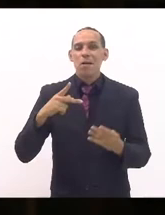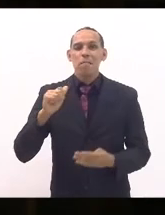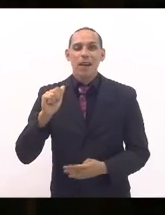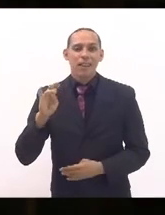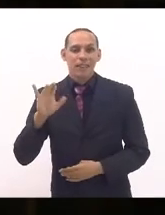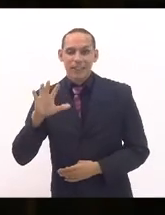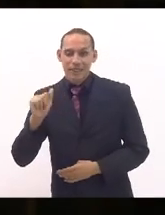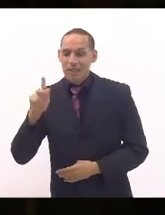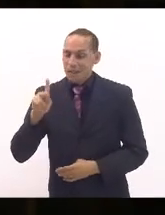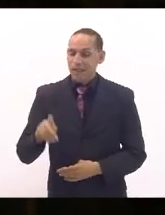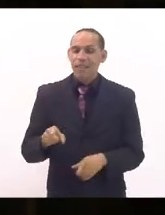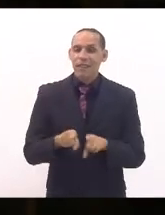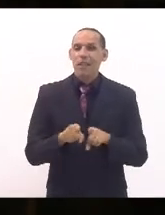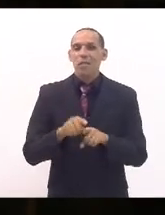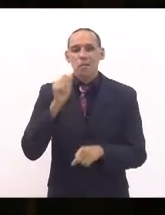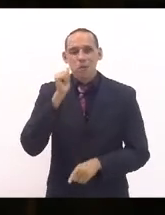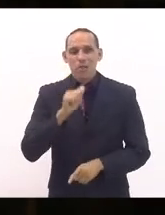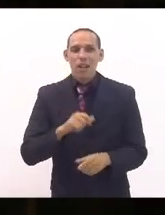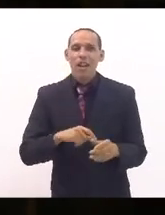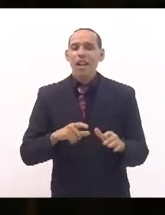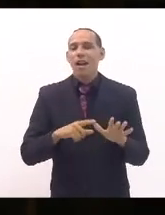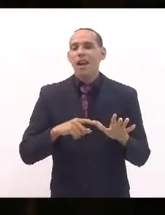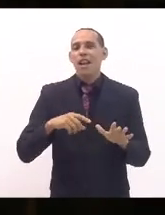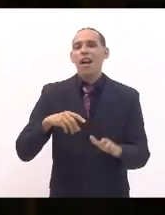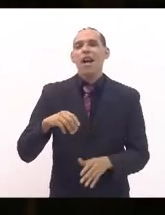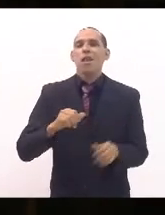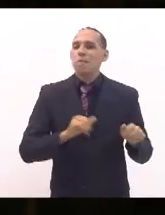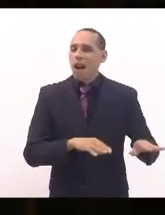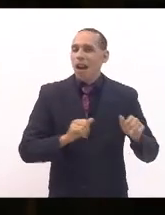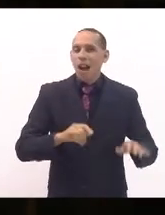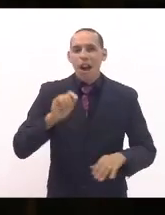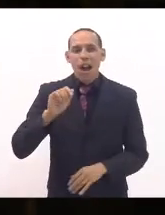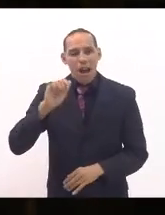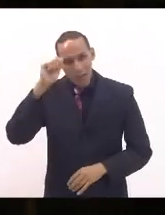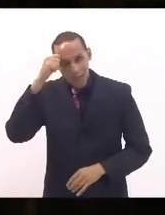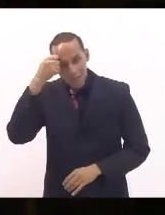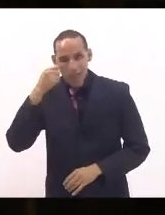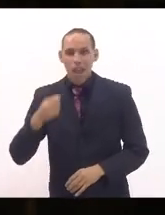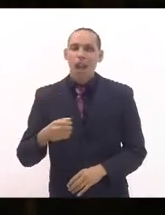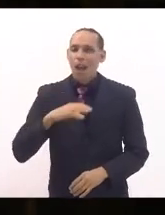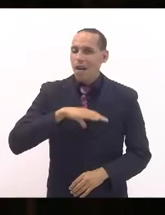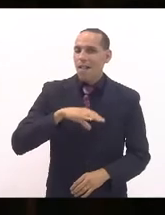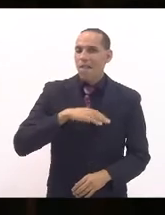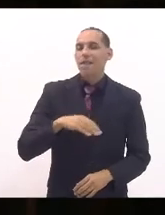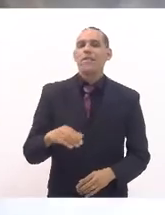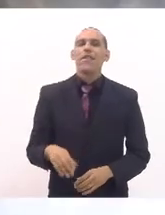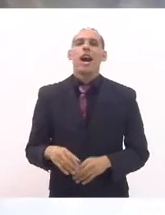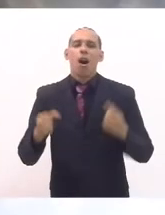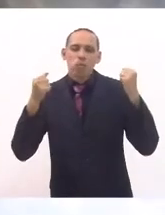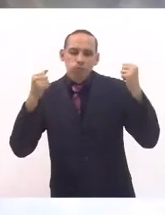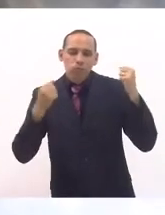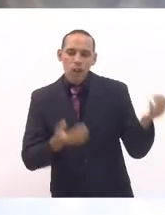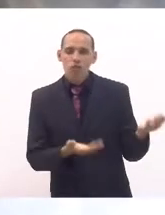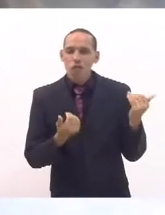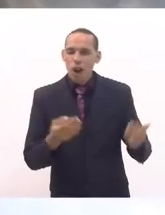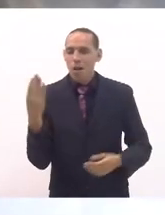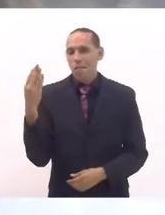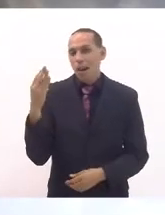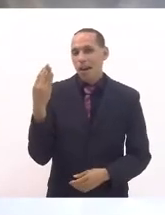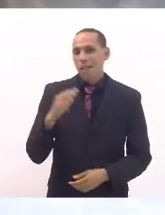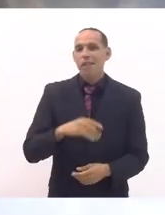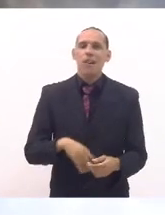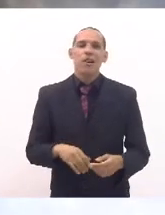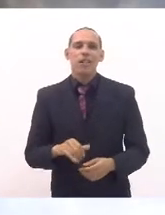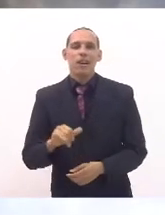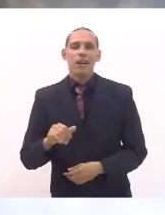mulher, Marcha Negra do Vasco, presidente Anderson, torcida Jovem do Botafogo, presidente Chamizé, torcida